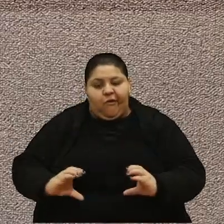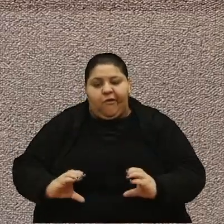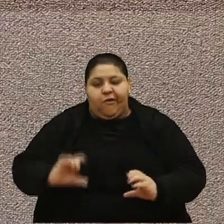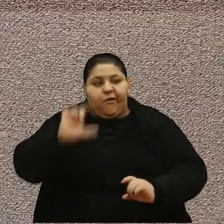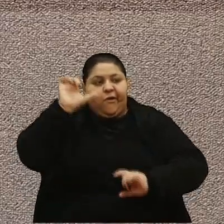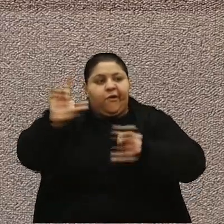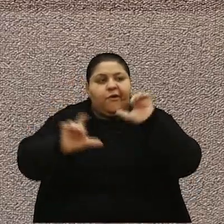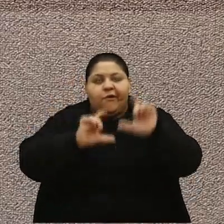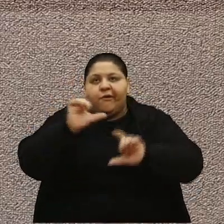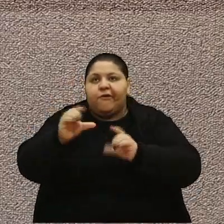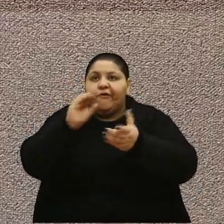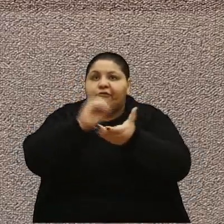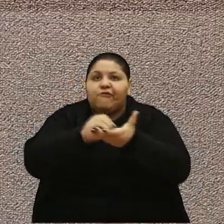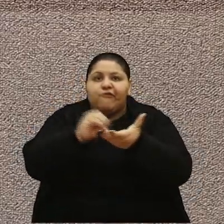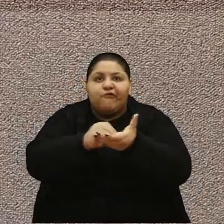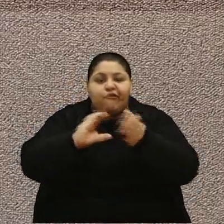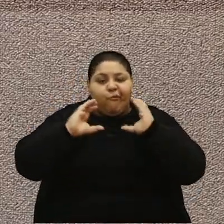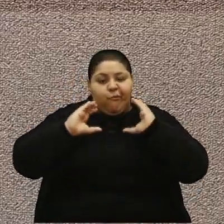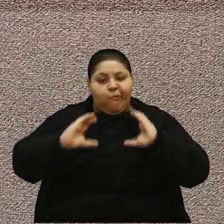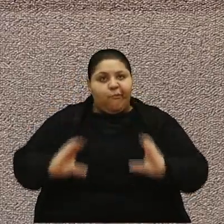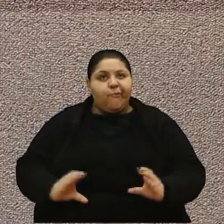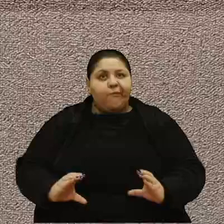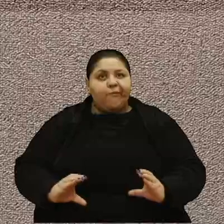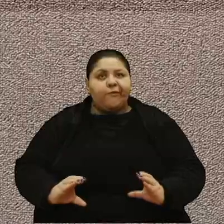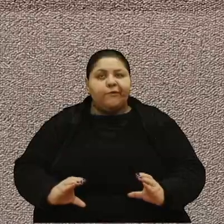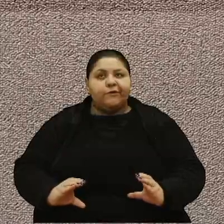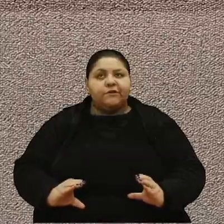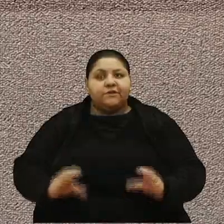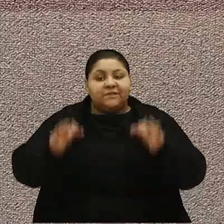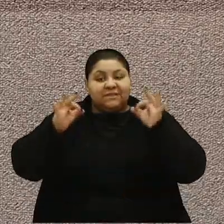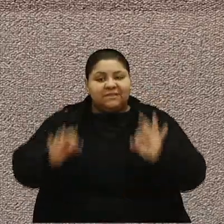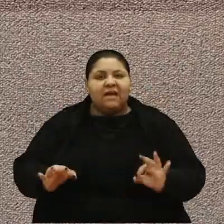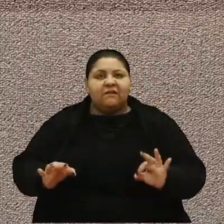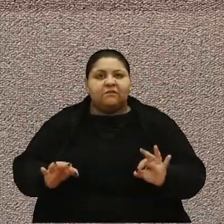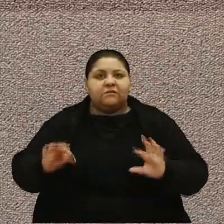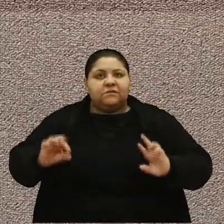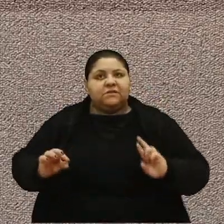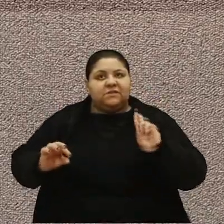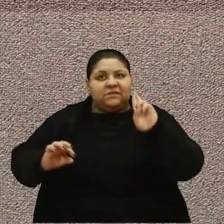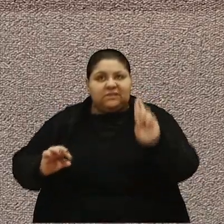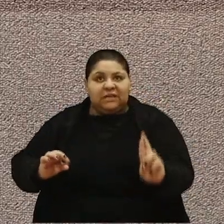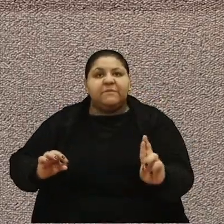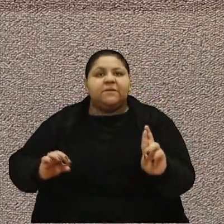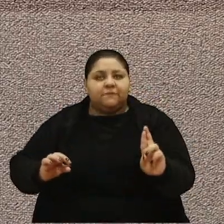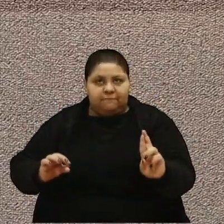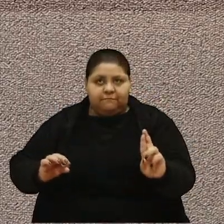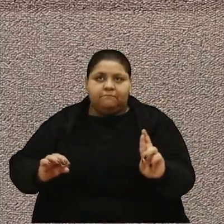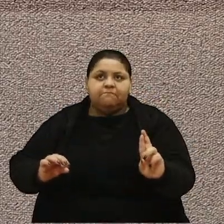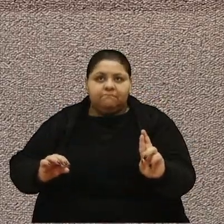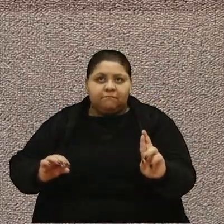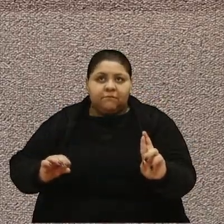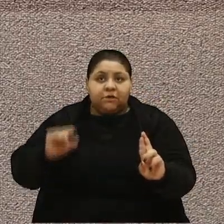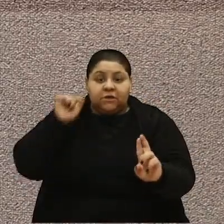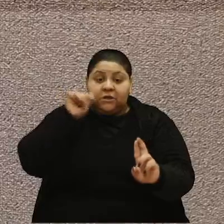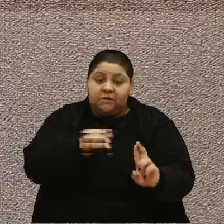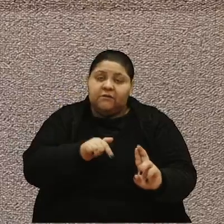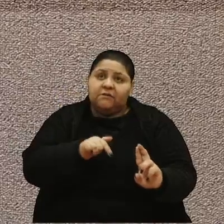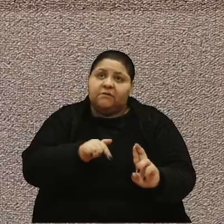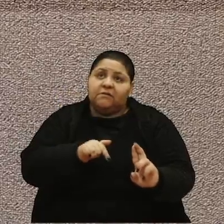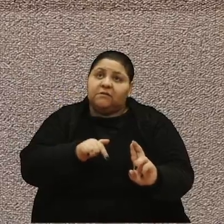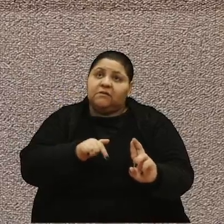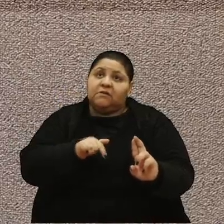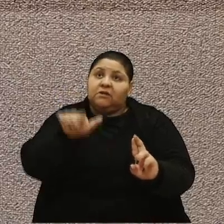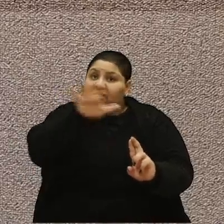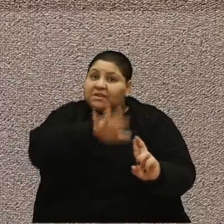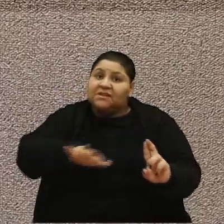às vezes, faltam postura, faltam conduta na representatividade que ela tem. Então, isso é o relativismo que nós estamos